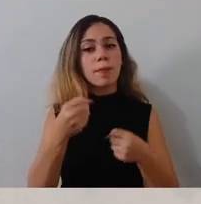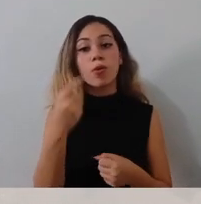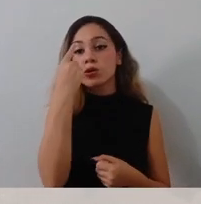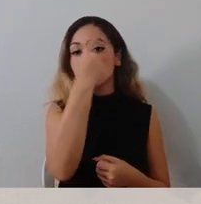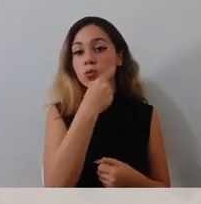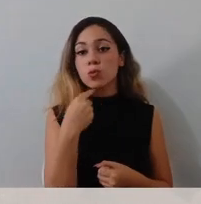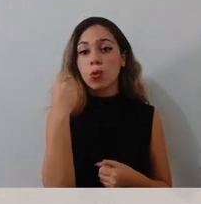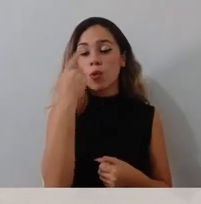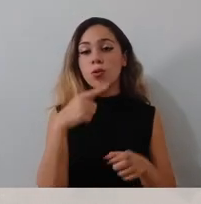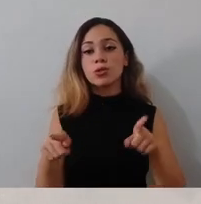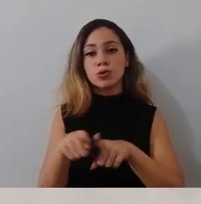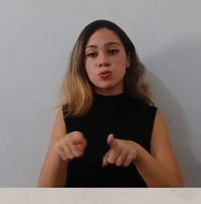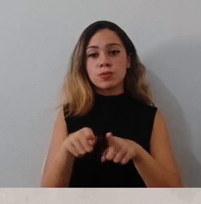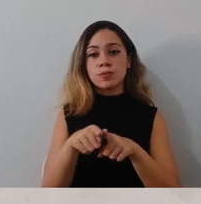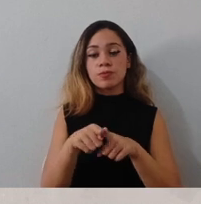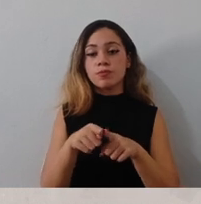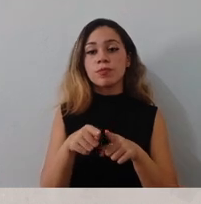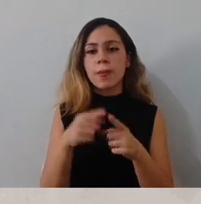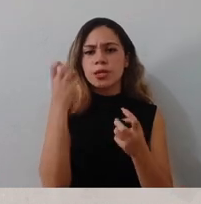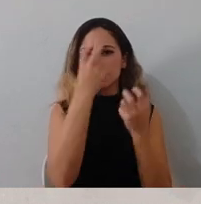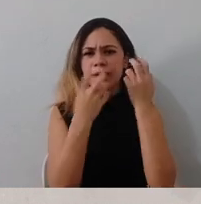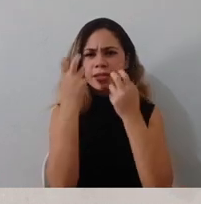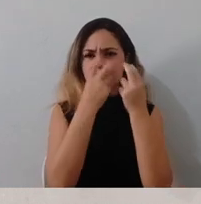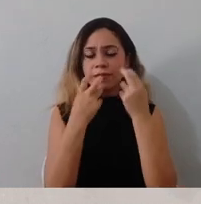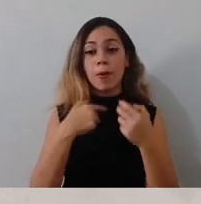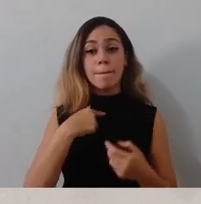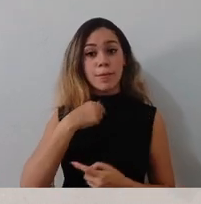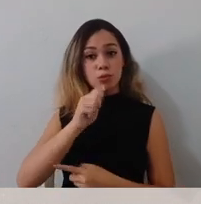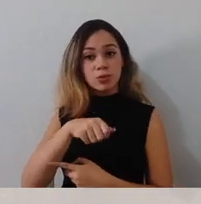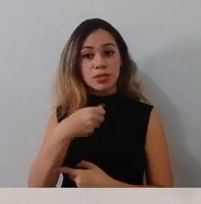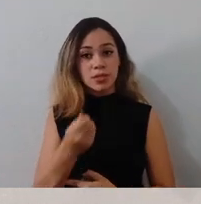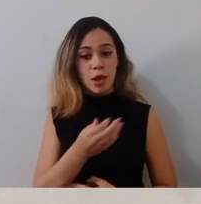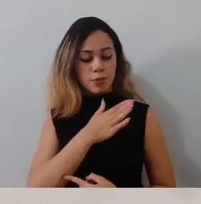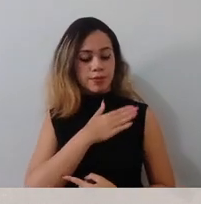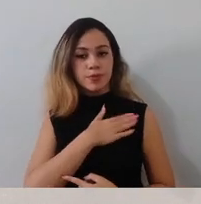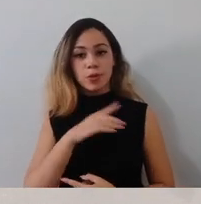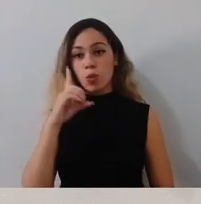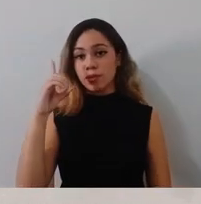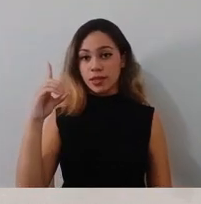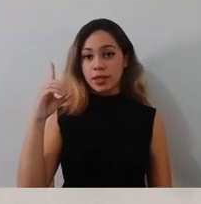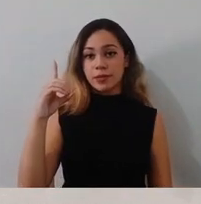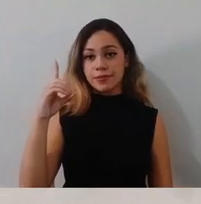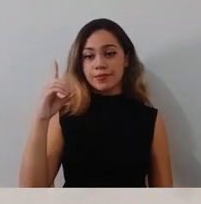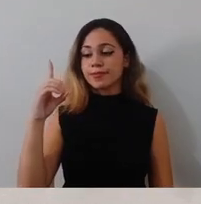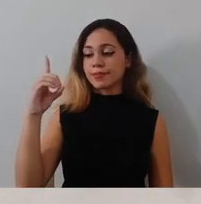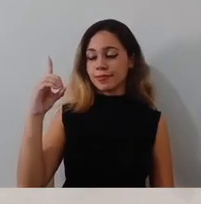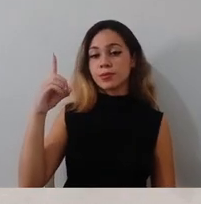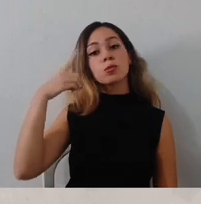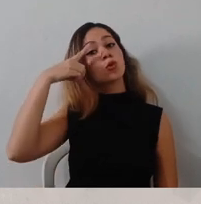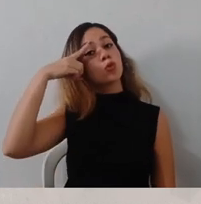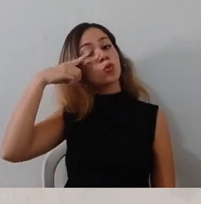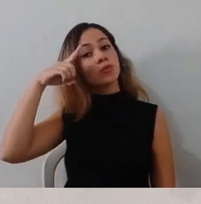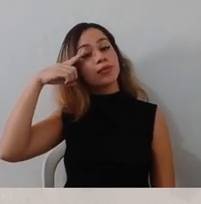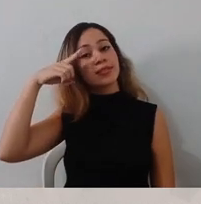sinal que possa estar no rosto, alguma característica bem expressiva. O meu sinal é o D, assim, De